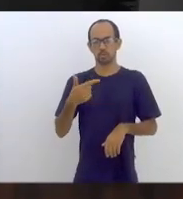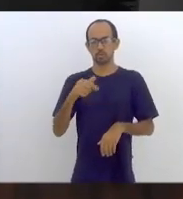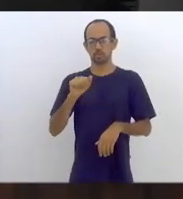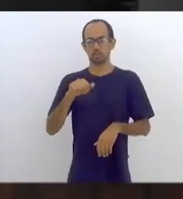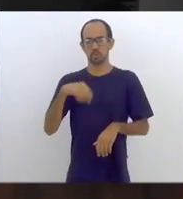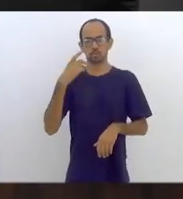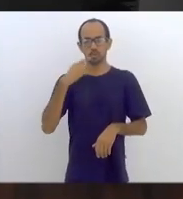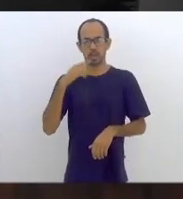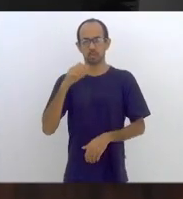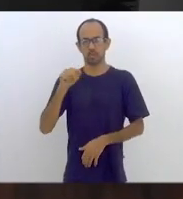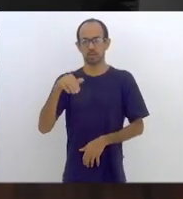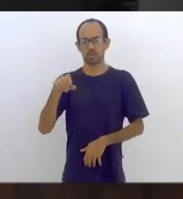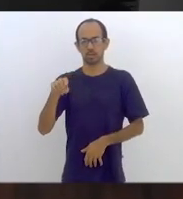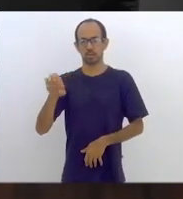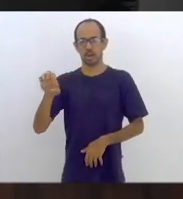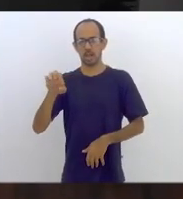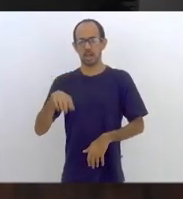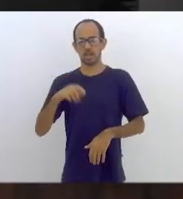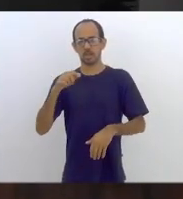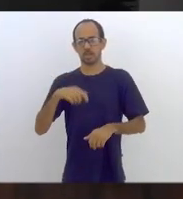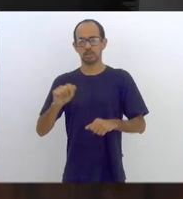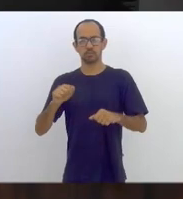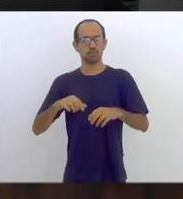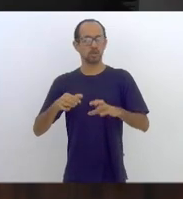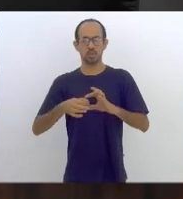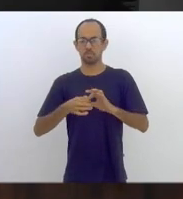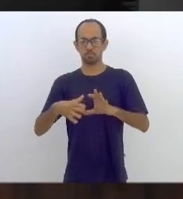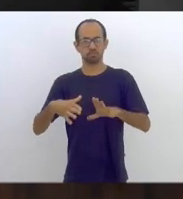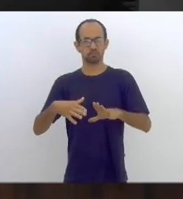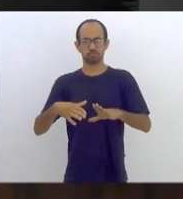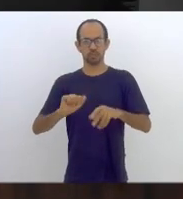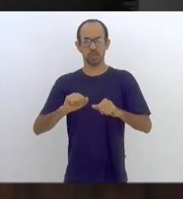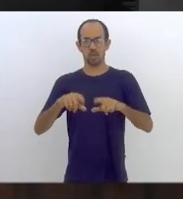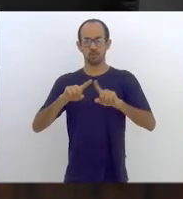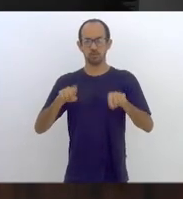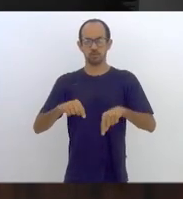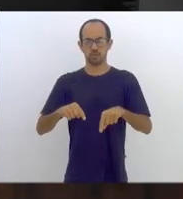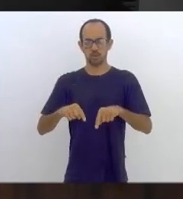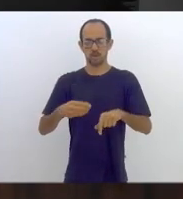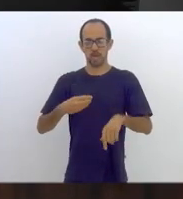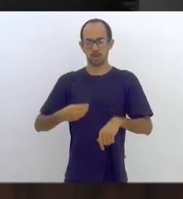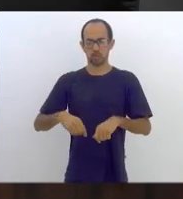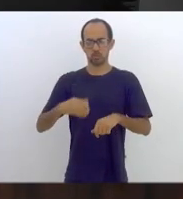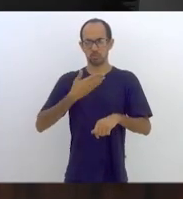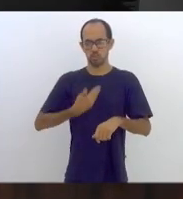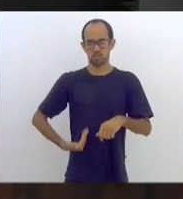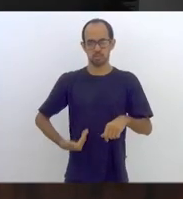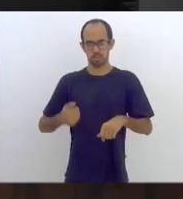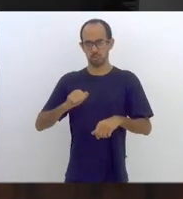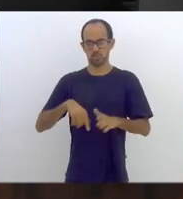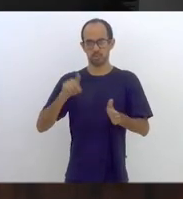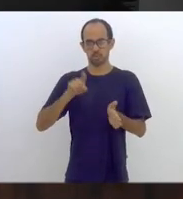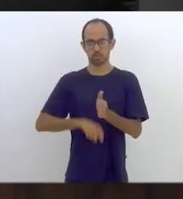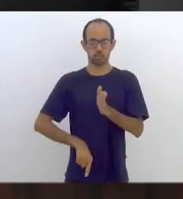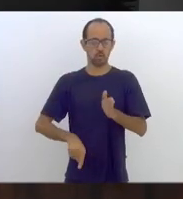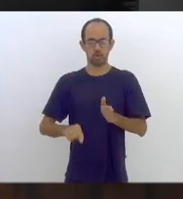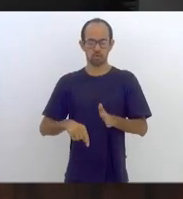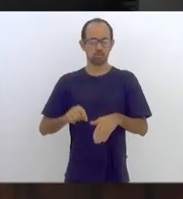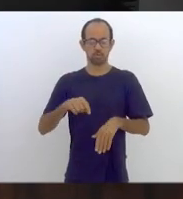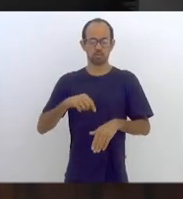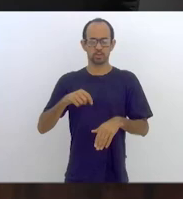Correia que faculta ao servidor público ativo ou Inativo autorizar o desconto em folha de pagamento de valores destinado da pensão